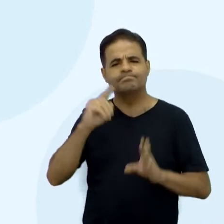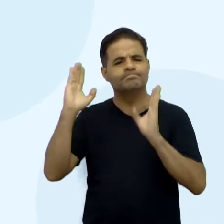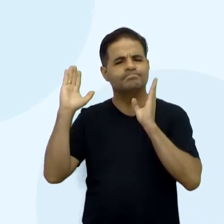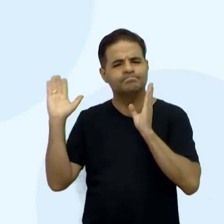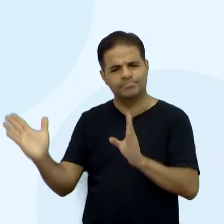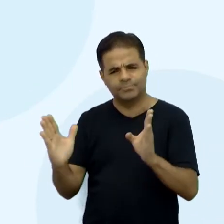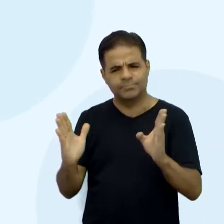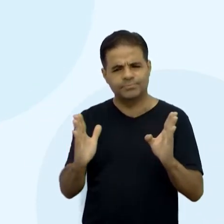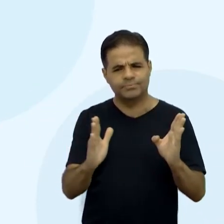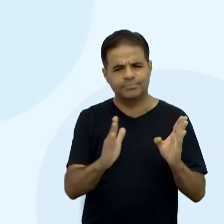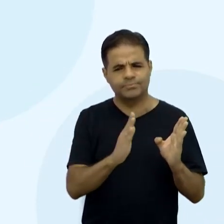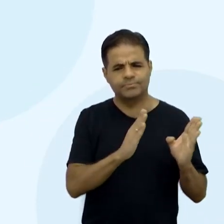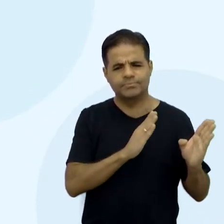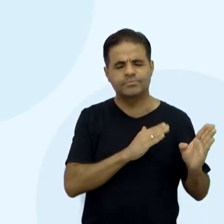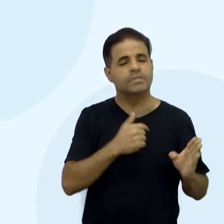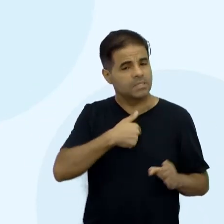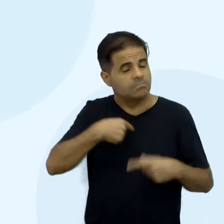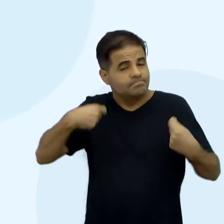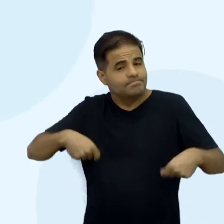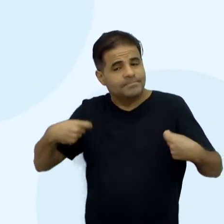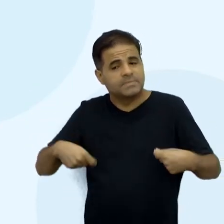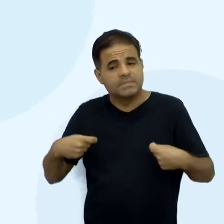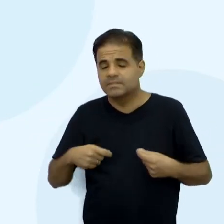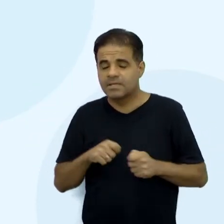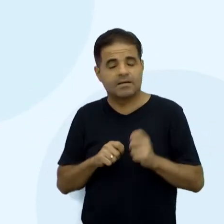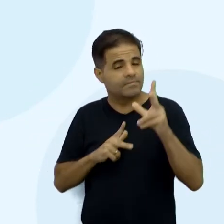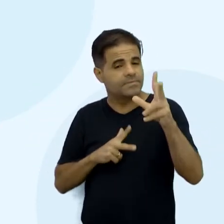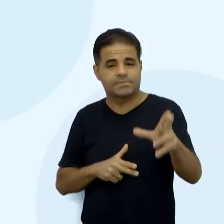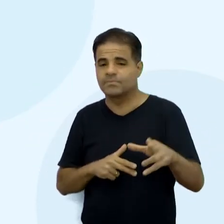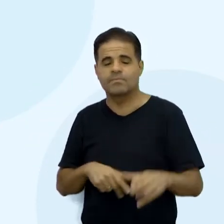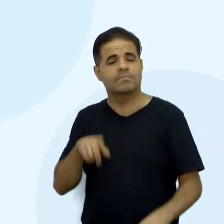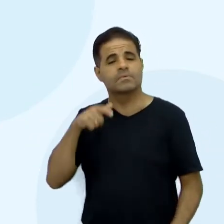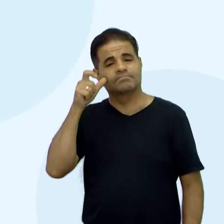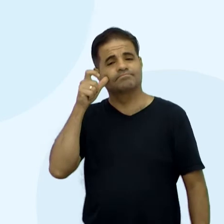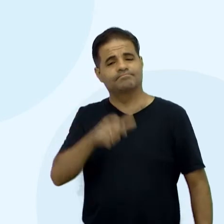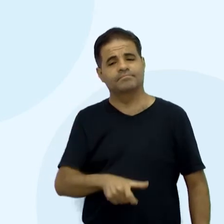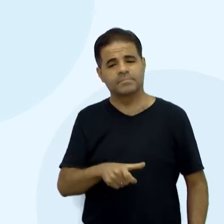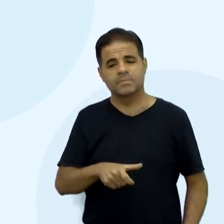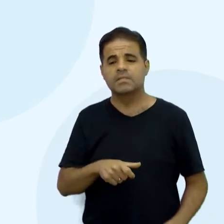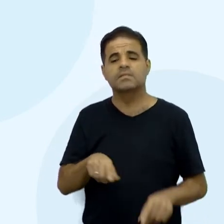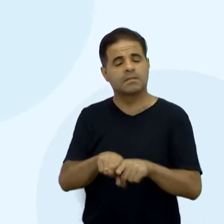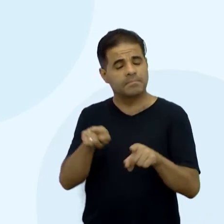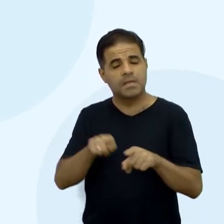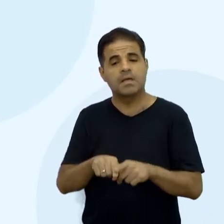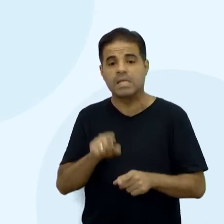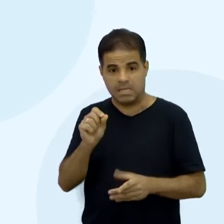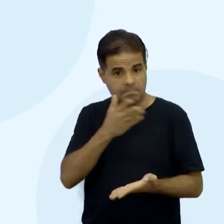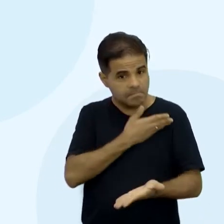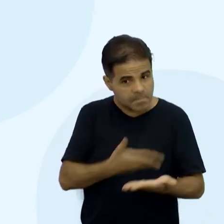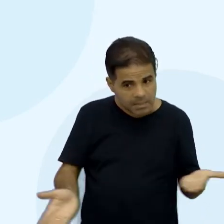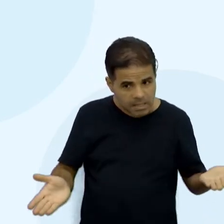para uma fotoreportagem, que é o que eu precisava fazer, né? Muito, muito, muito interessante. Porque eu não tinha. Inclusive, quem